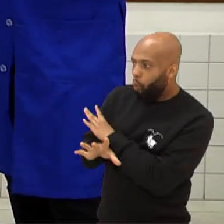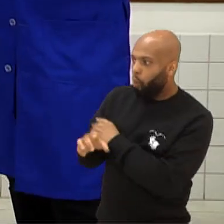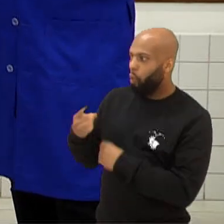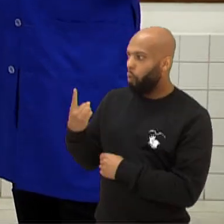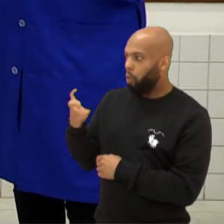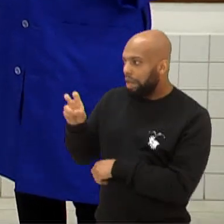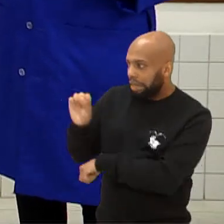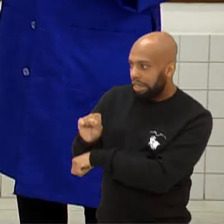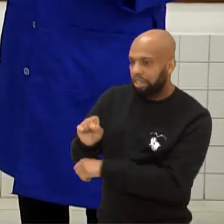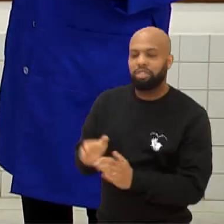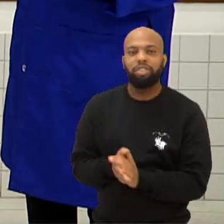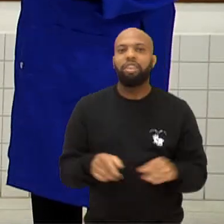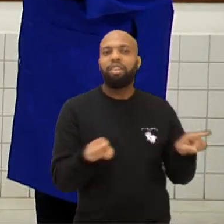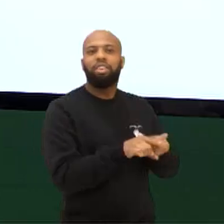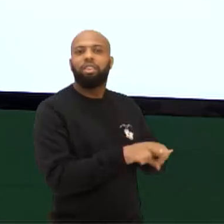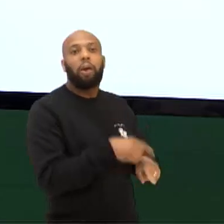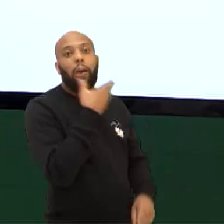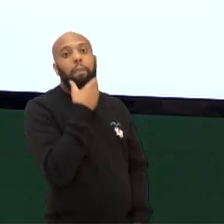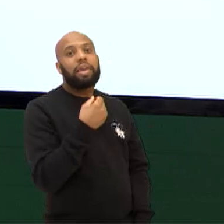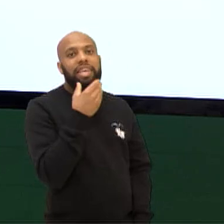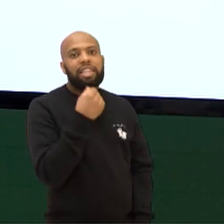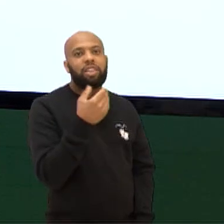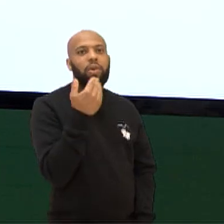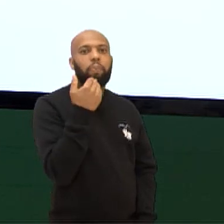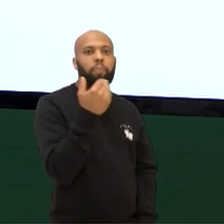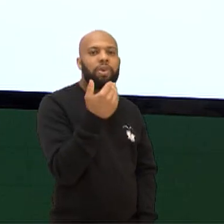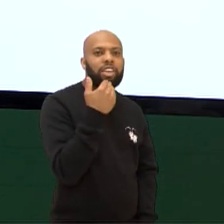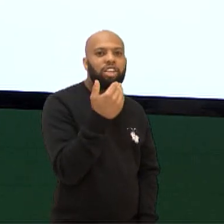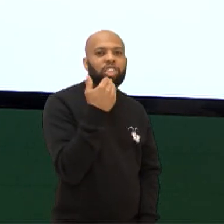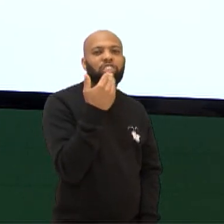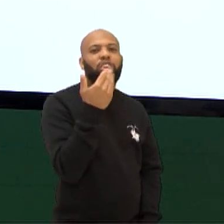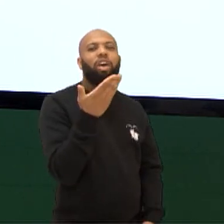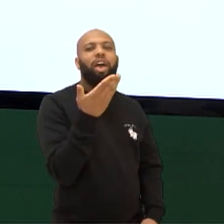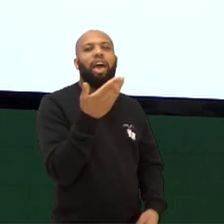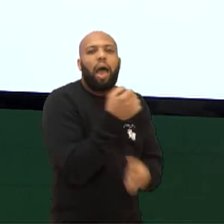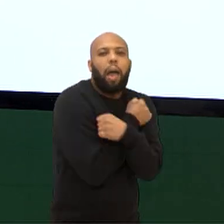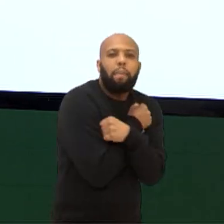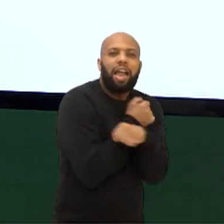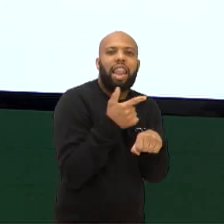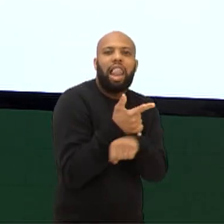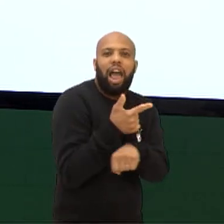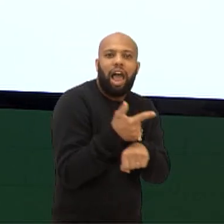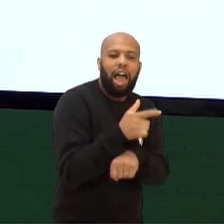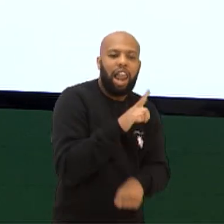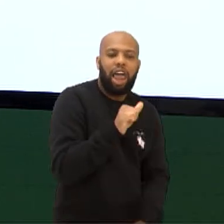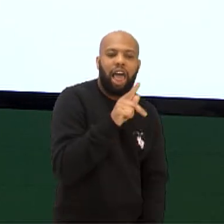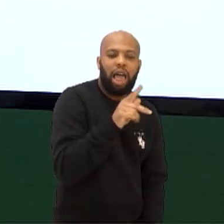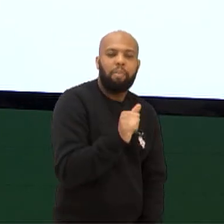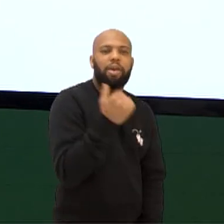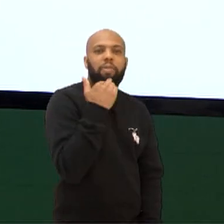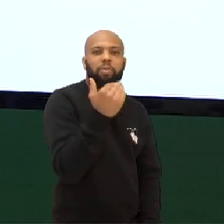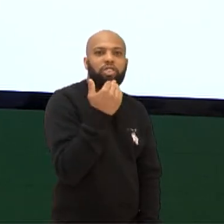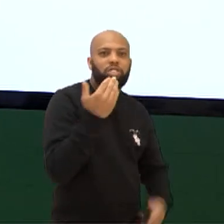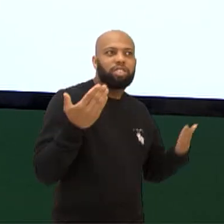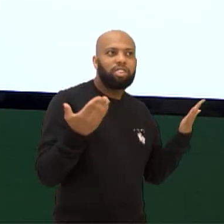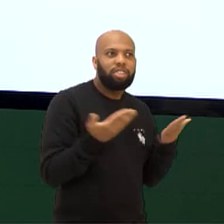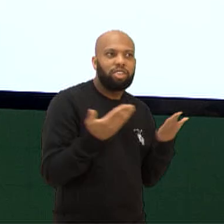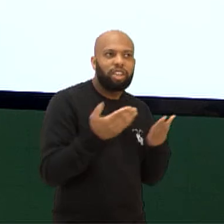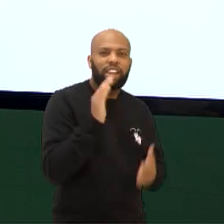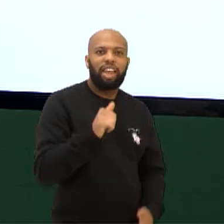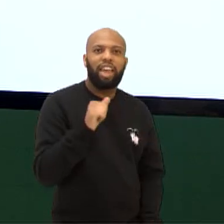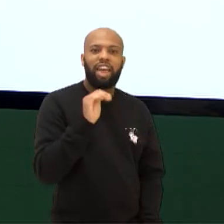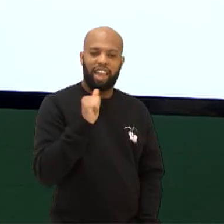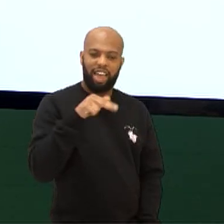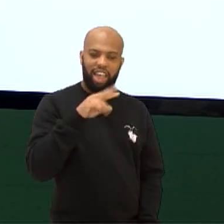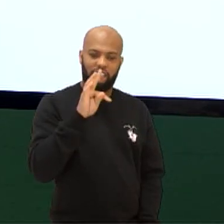15. Wagner, por favor, manda um abraço para a Lapa inteira, principalmente para o Colégio Polivalente. Aqui é o Antônio